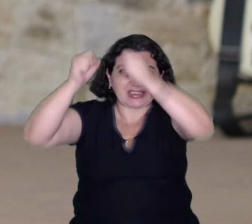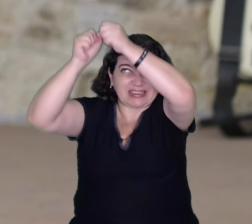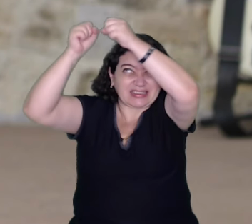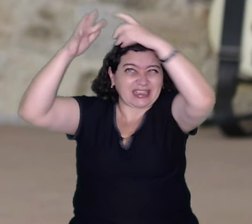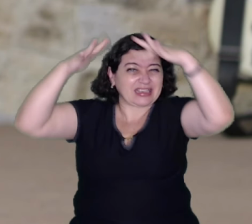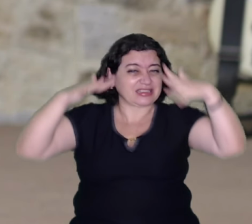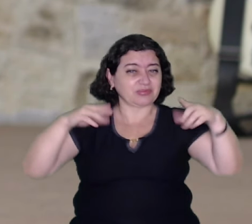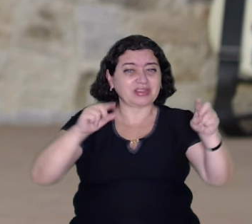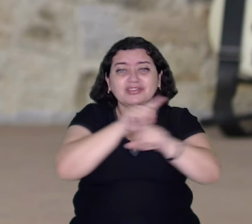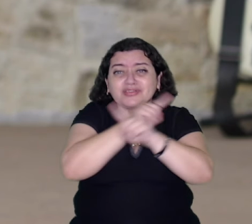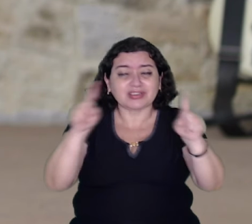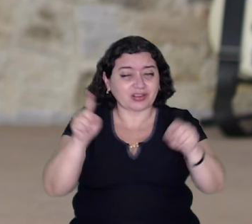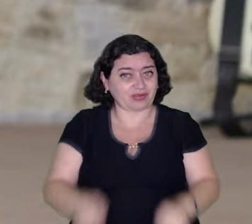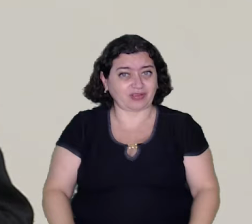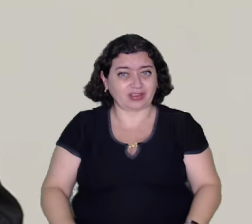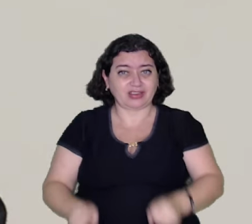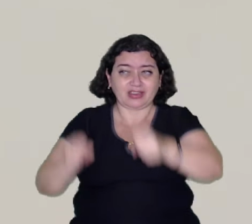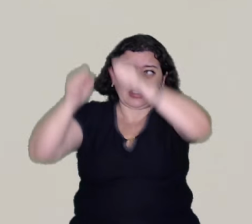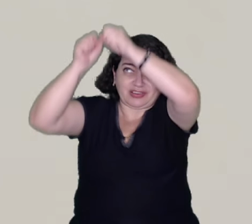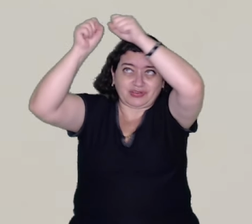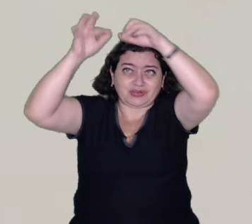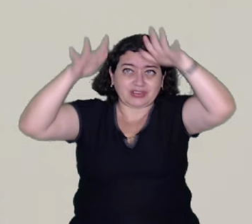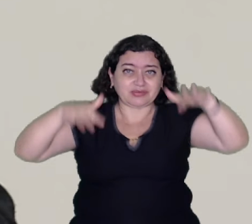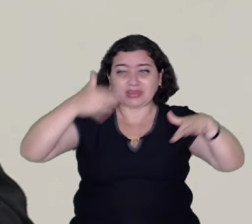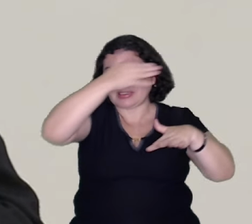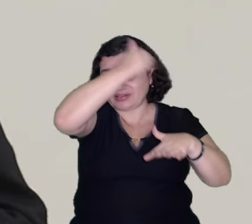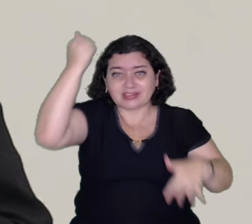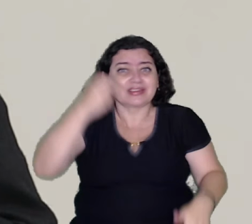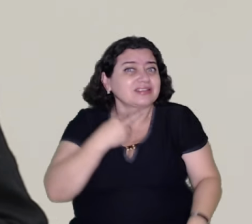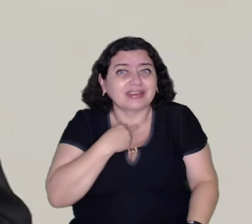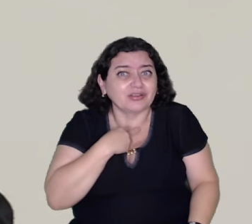minha tradução, diz, não esqueça de nenhuma das suas bênçãos.